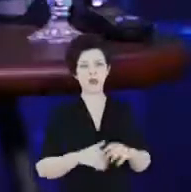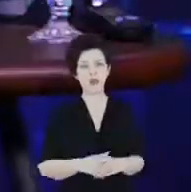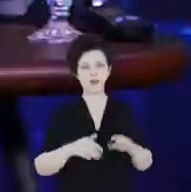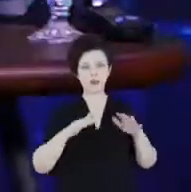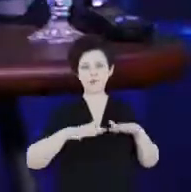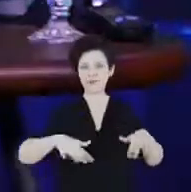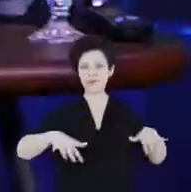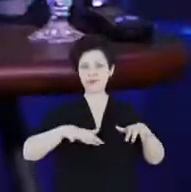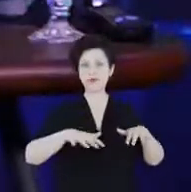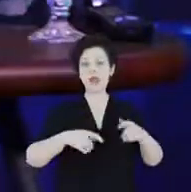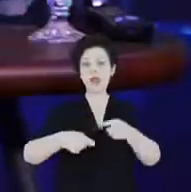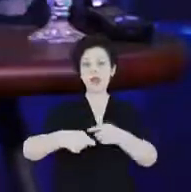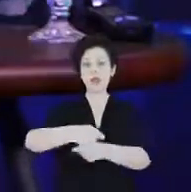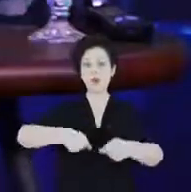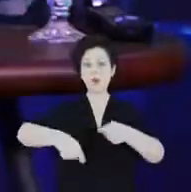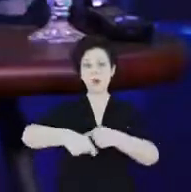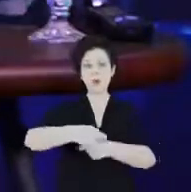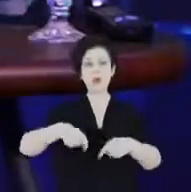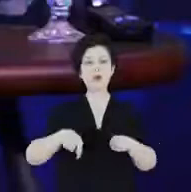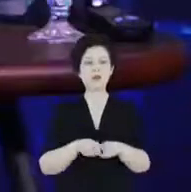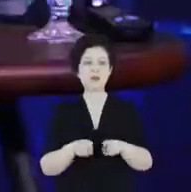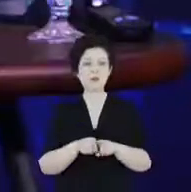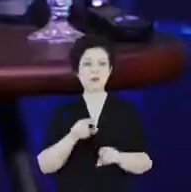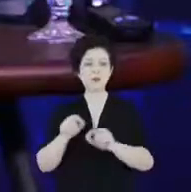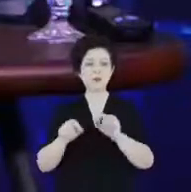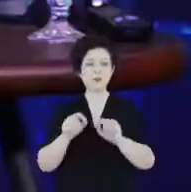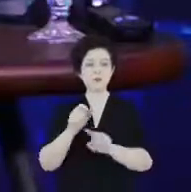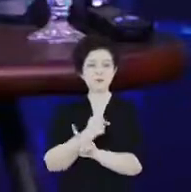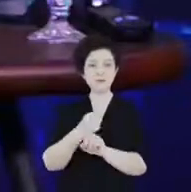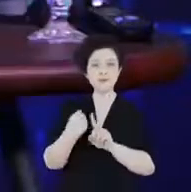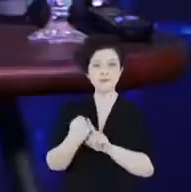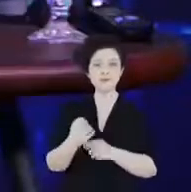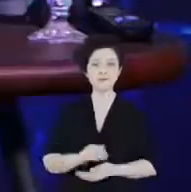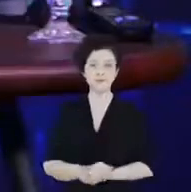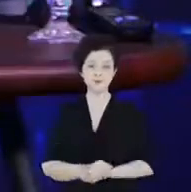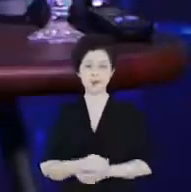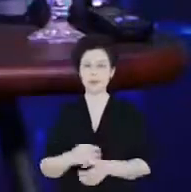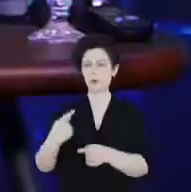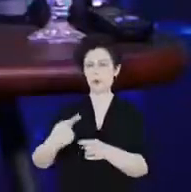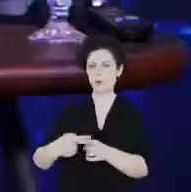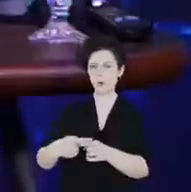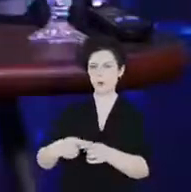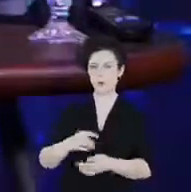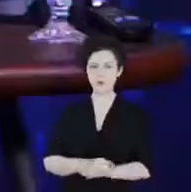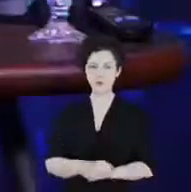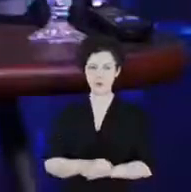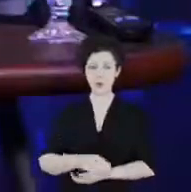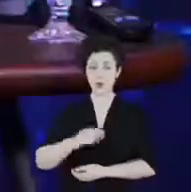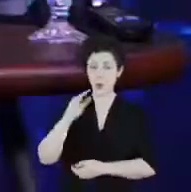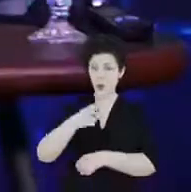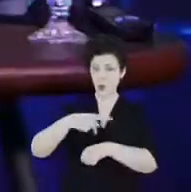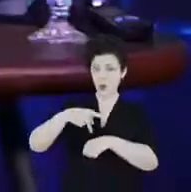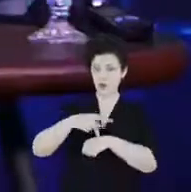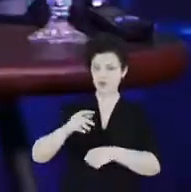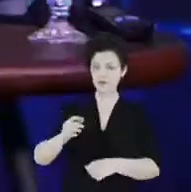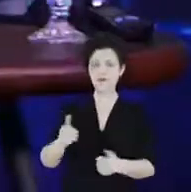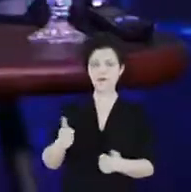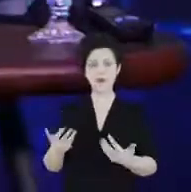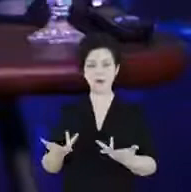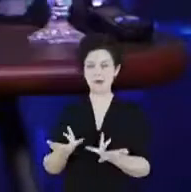transformação econômica e transformação social. Por quê? O país, sendo muito rico em